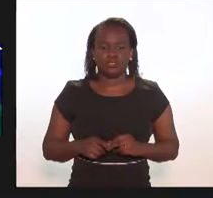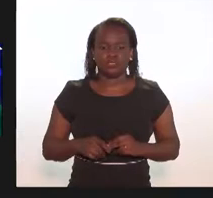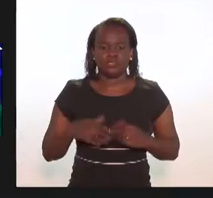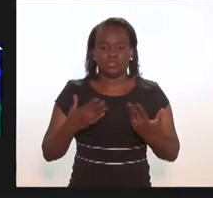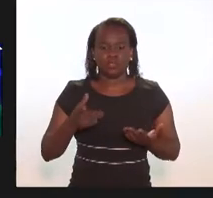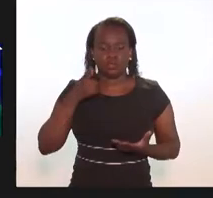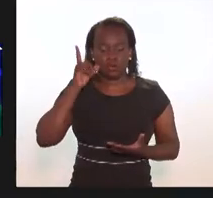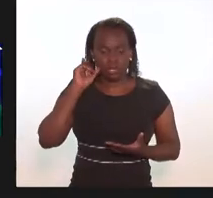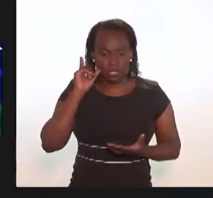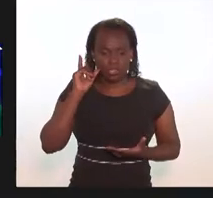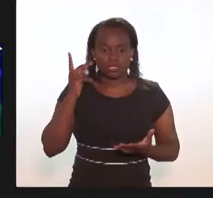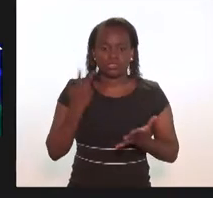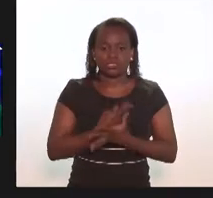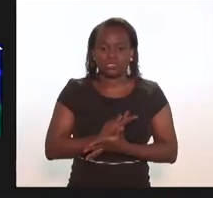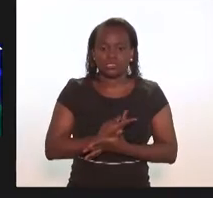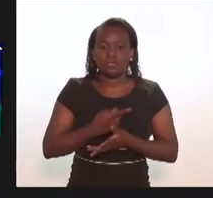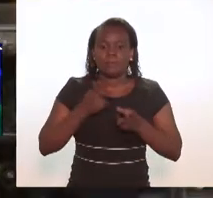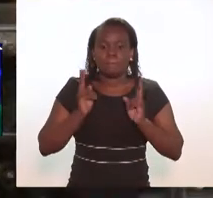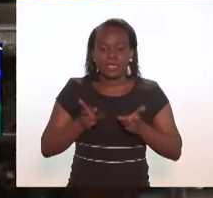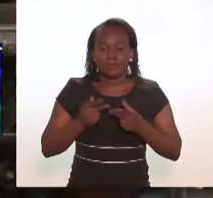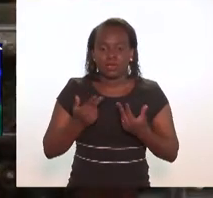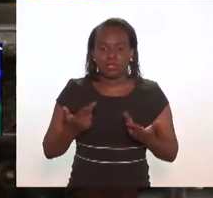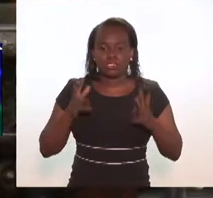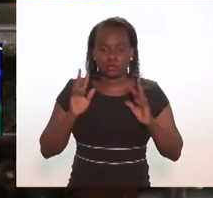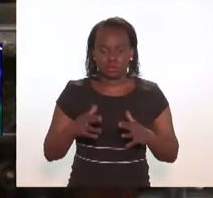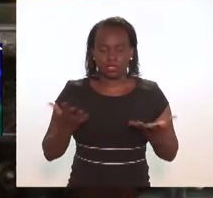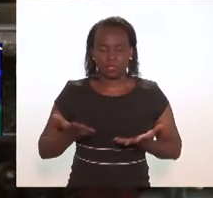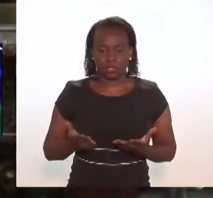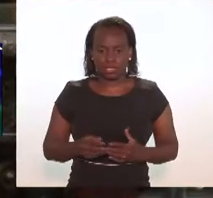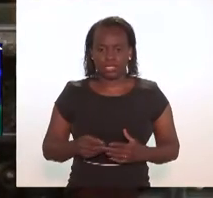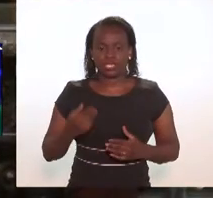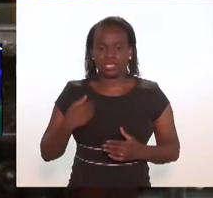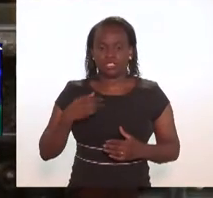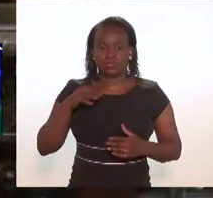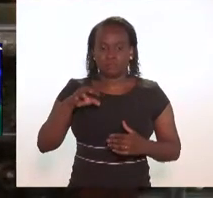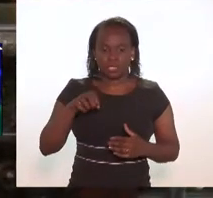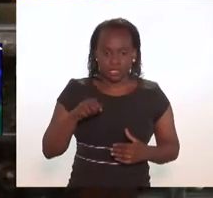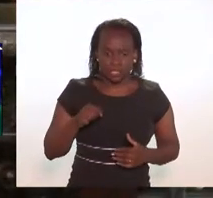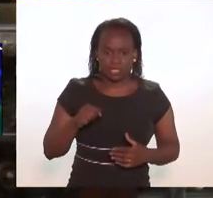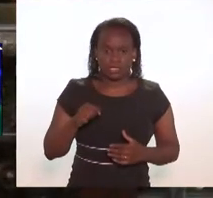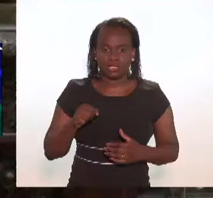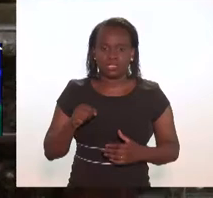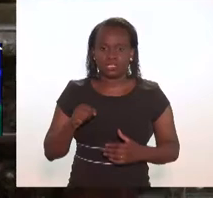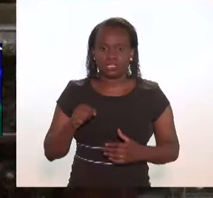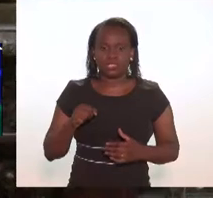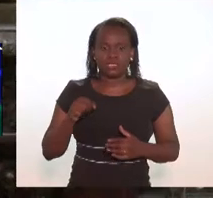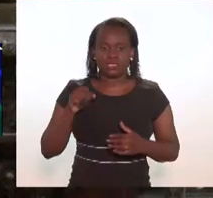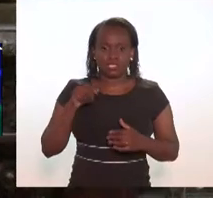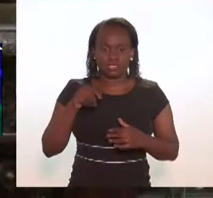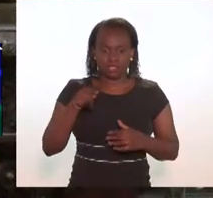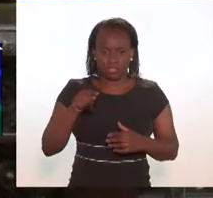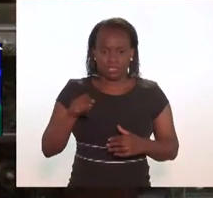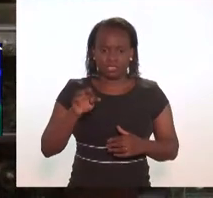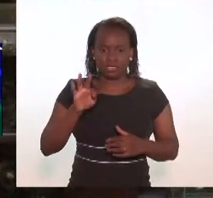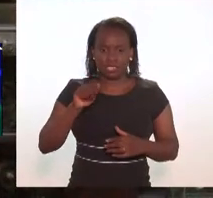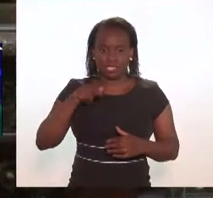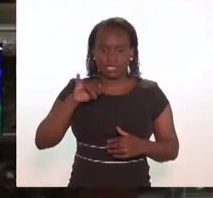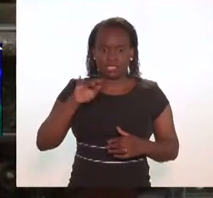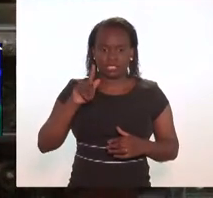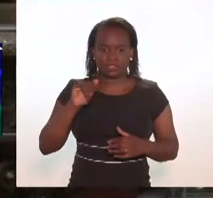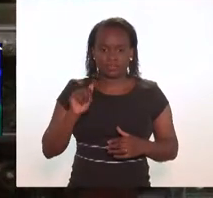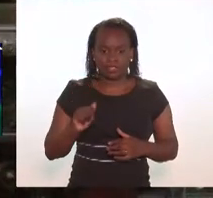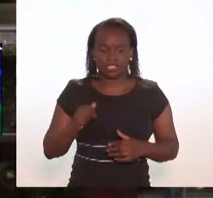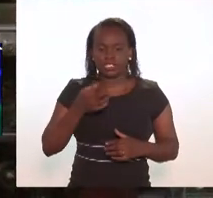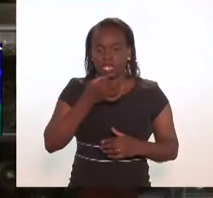ontem aconteceu a mesma coisa que agora. Eu peguei e mandei para a senhora a taquigrafia e o áudio. Se a